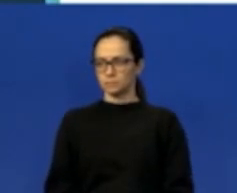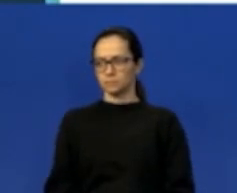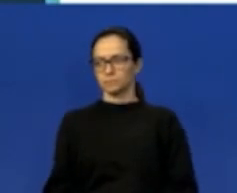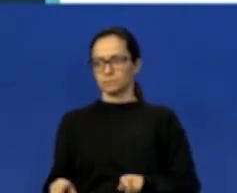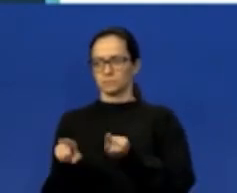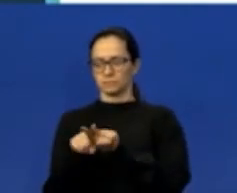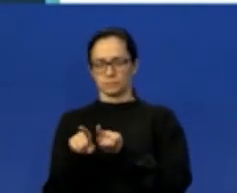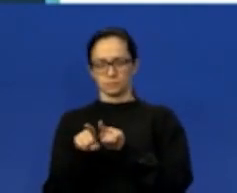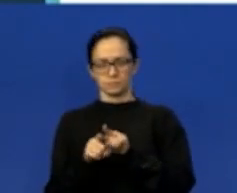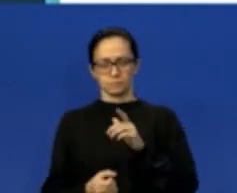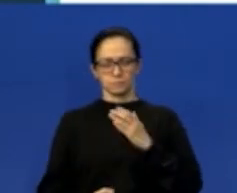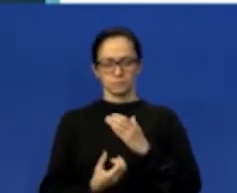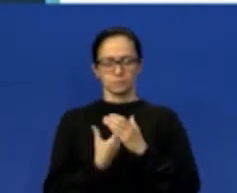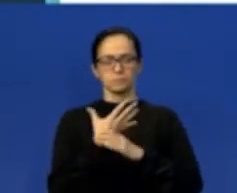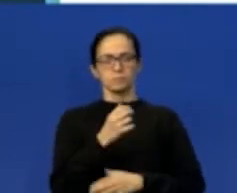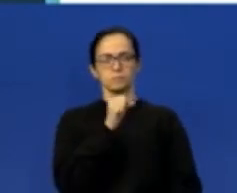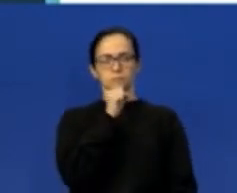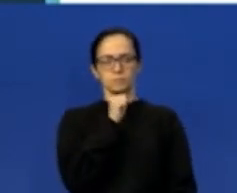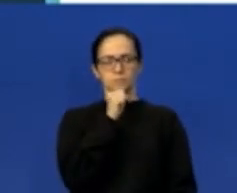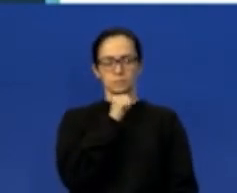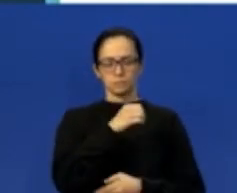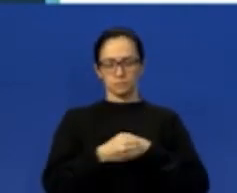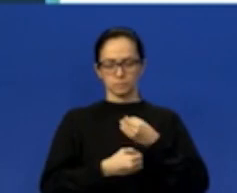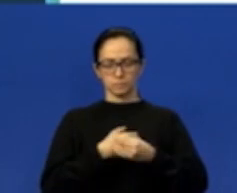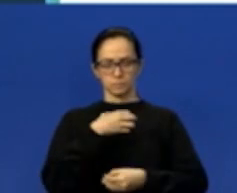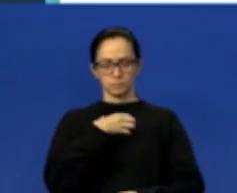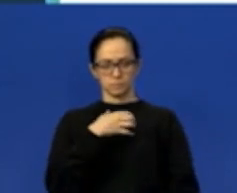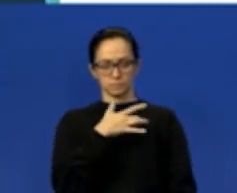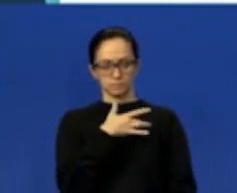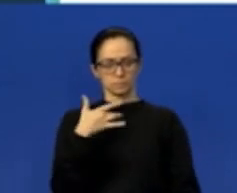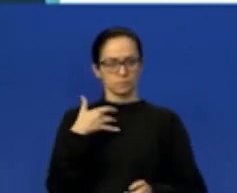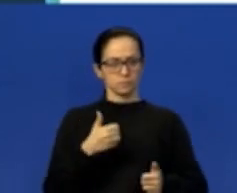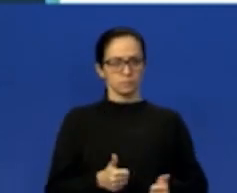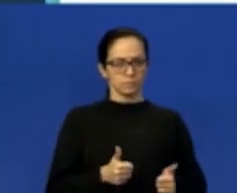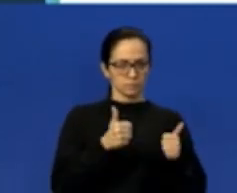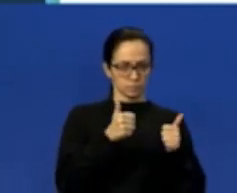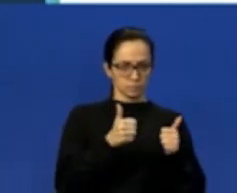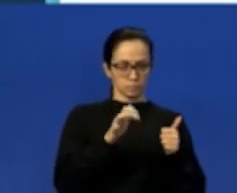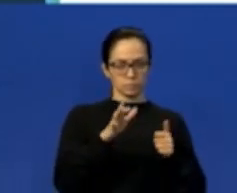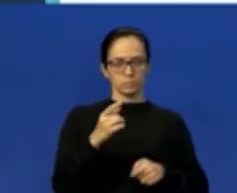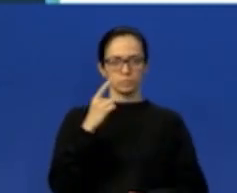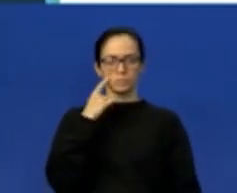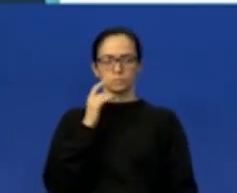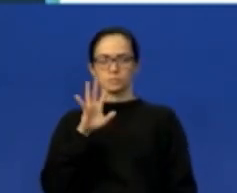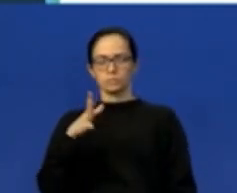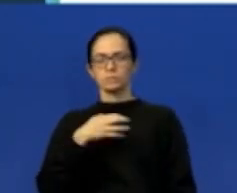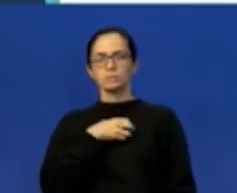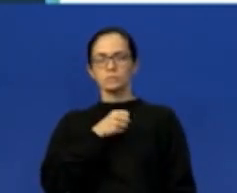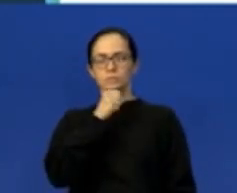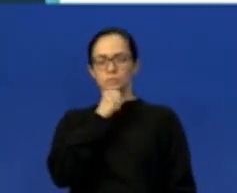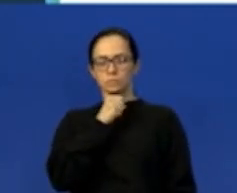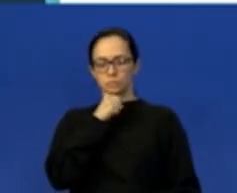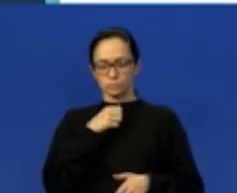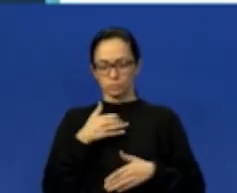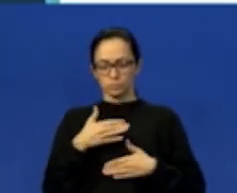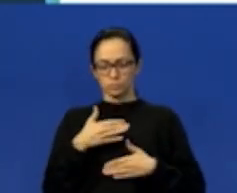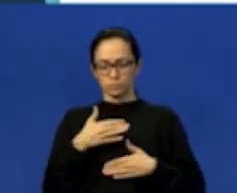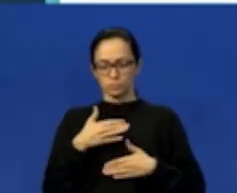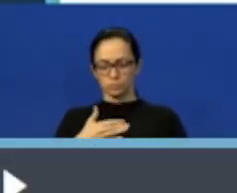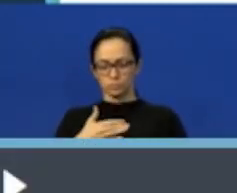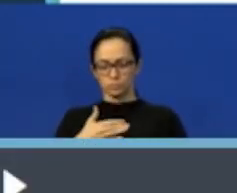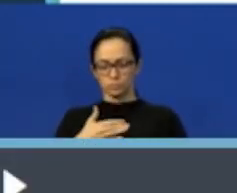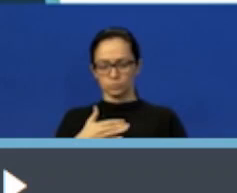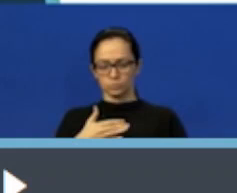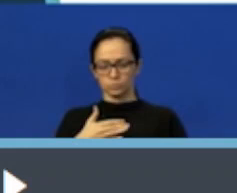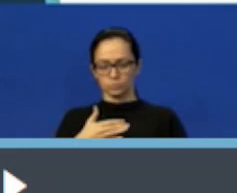idoso e a prática de lutas na promoção da saúde. Vamos lá, o processo de envelhecimento, ele parte, né, na